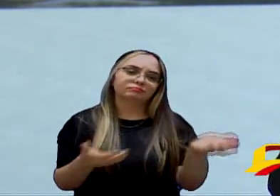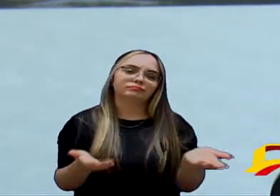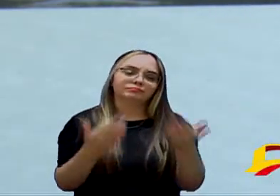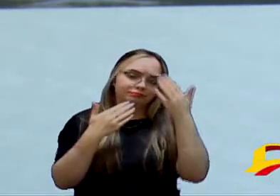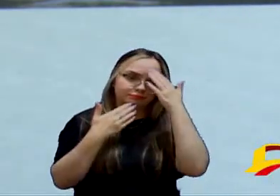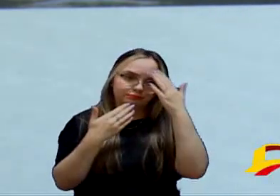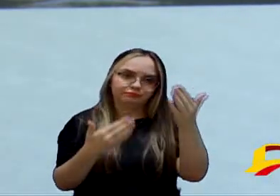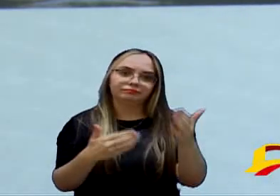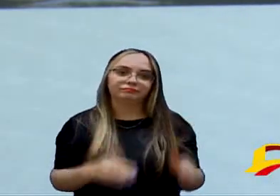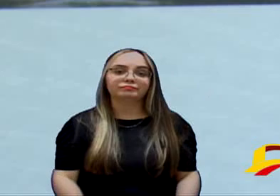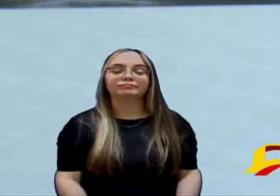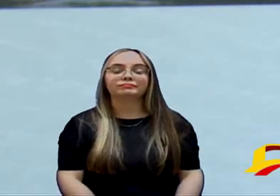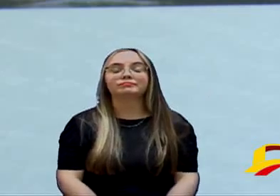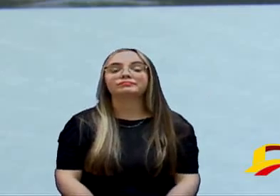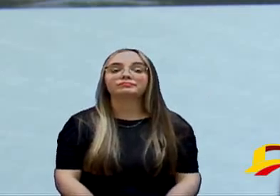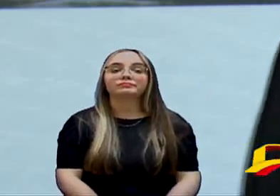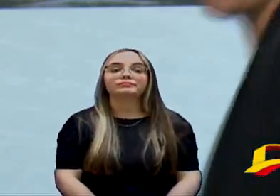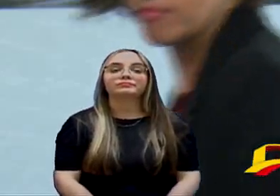obrigado